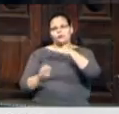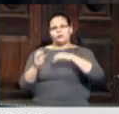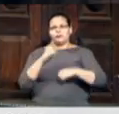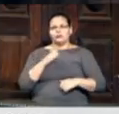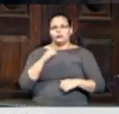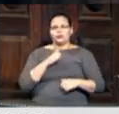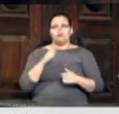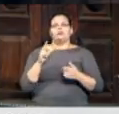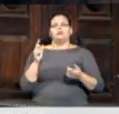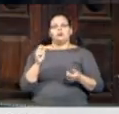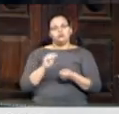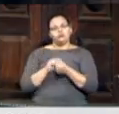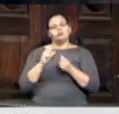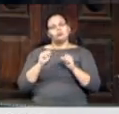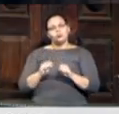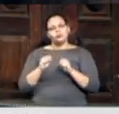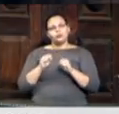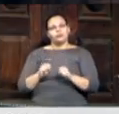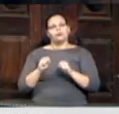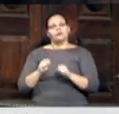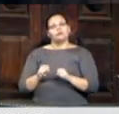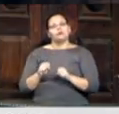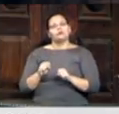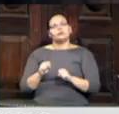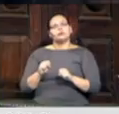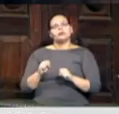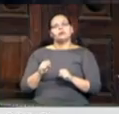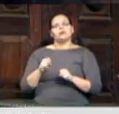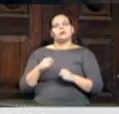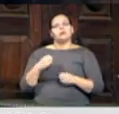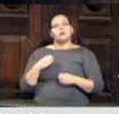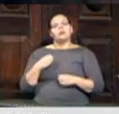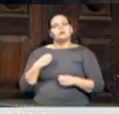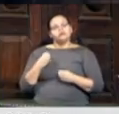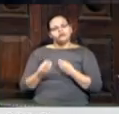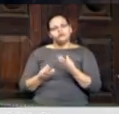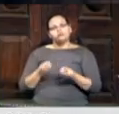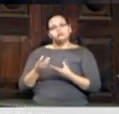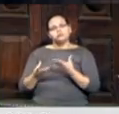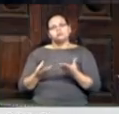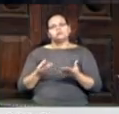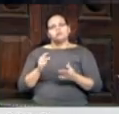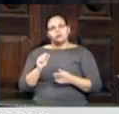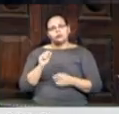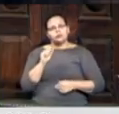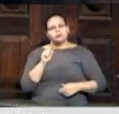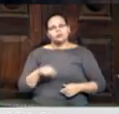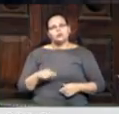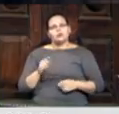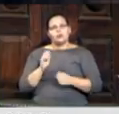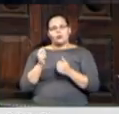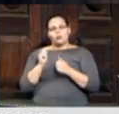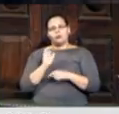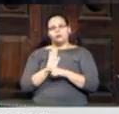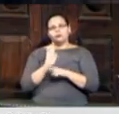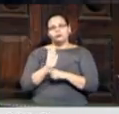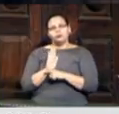estejam conosco, possam dar sustentação, trazer, vamos dizer, apoios